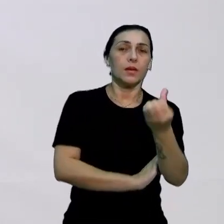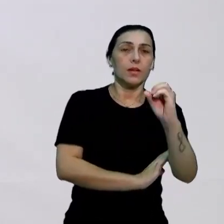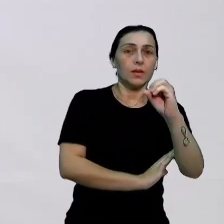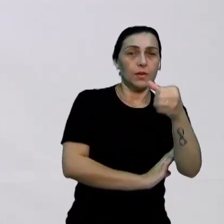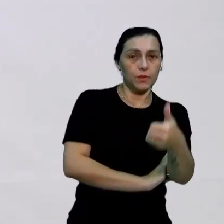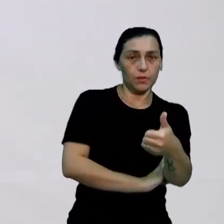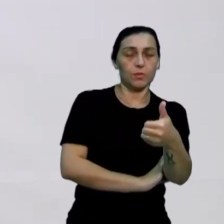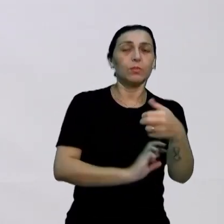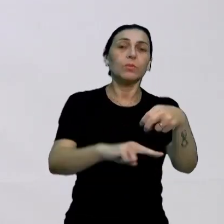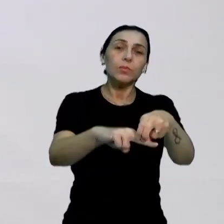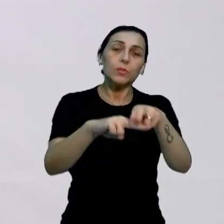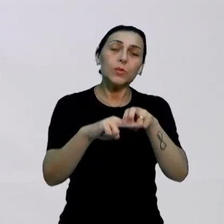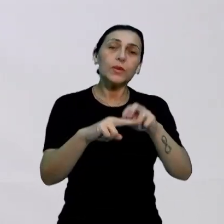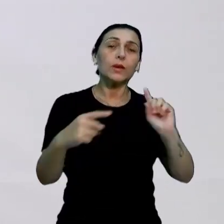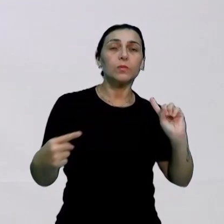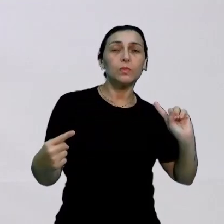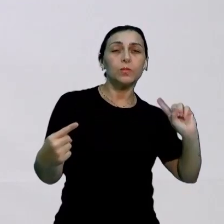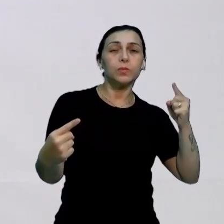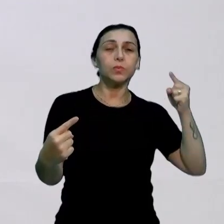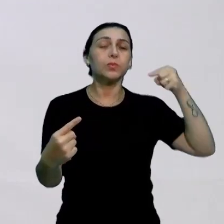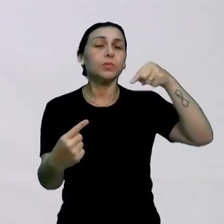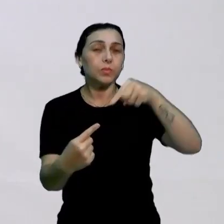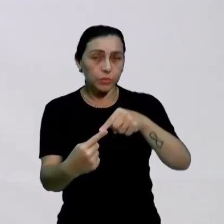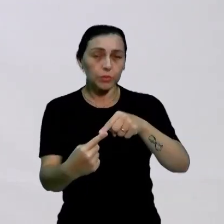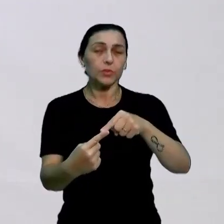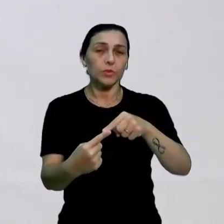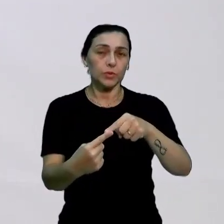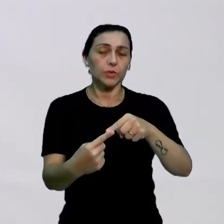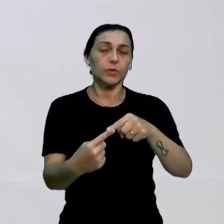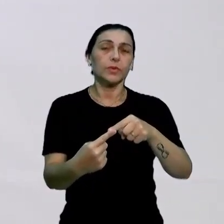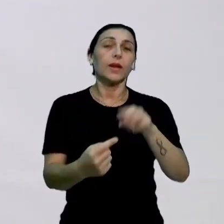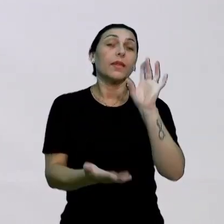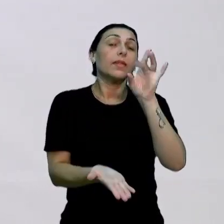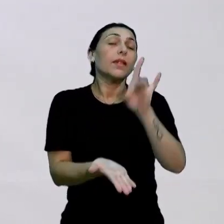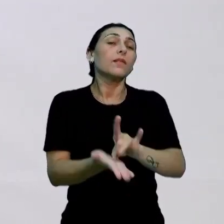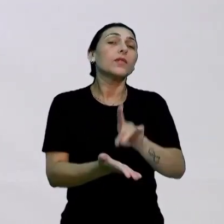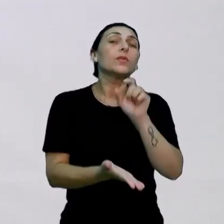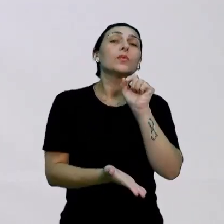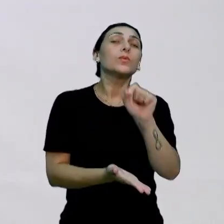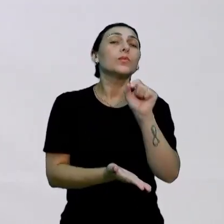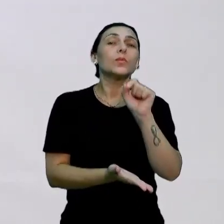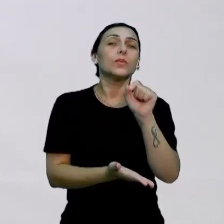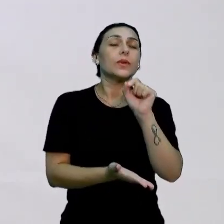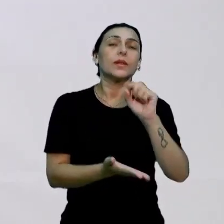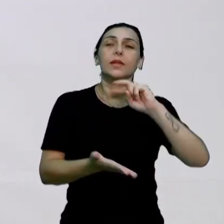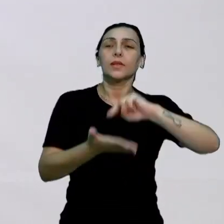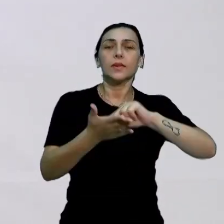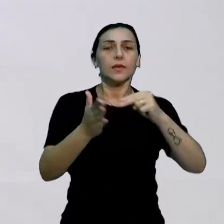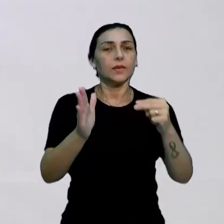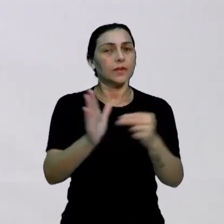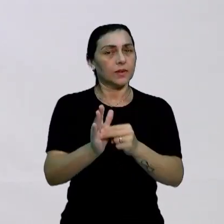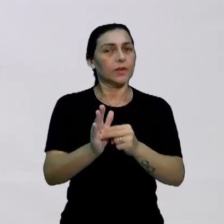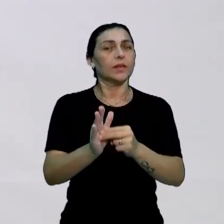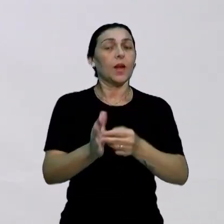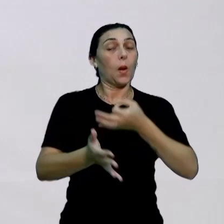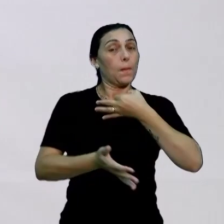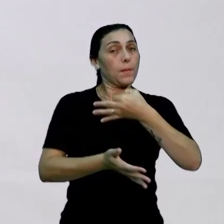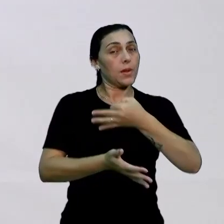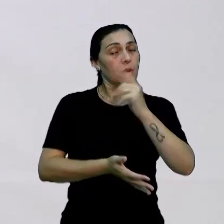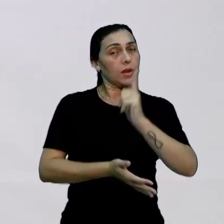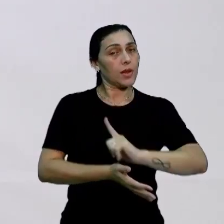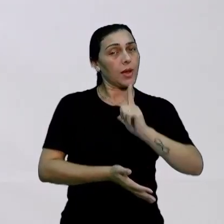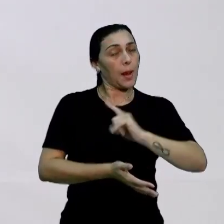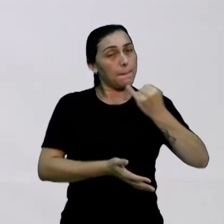1601. Por isso que é quinhentismo, 1500. E aí, na verdade, o quinhentismo é uma manifestação literária